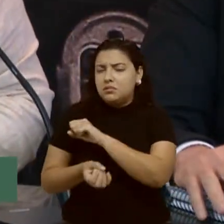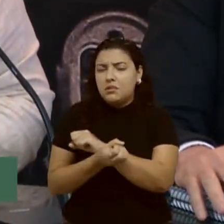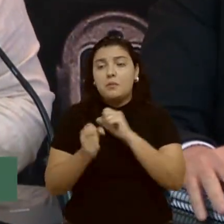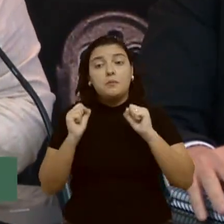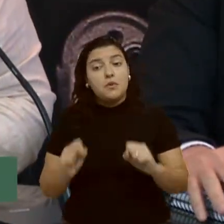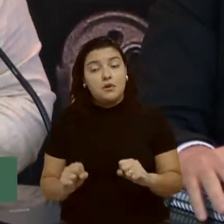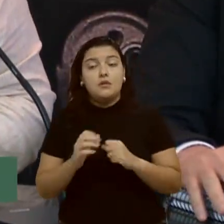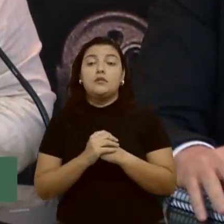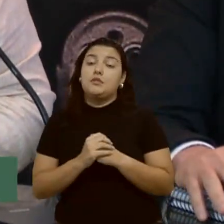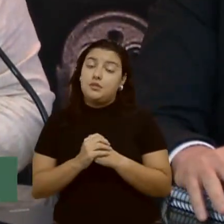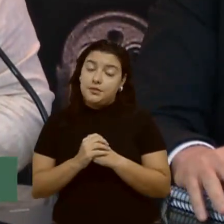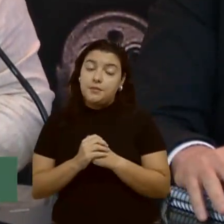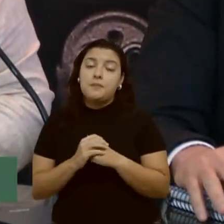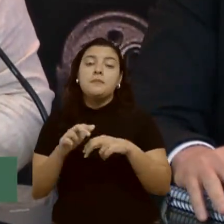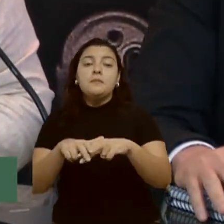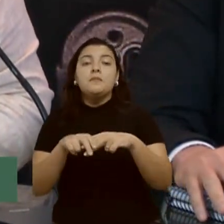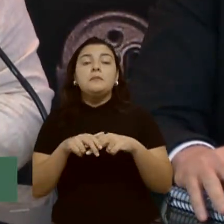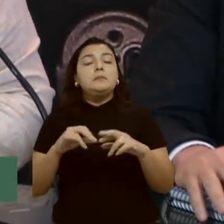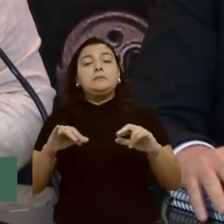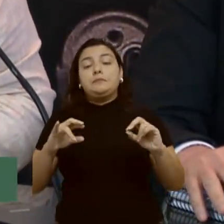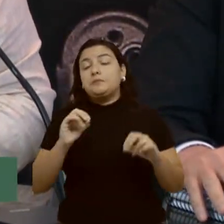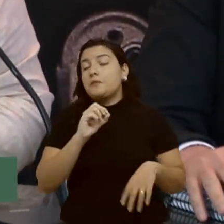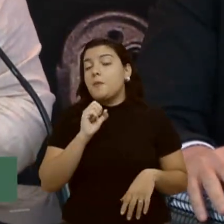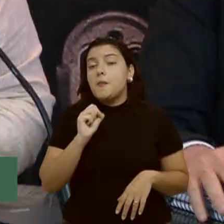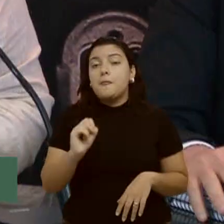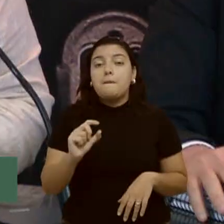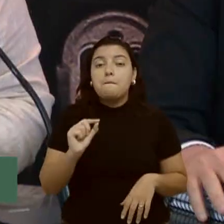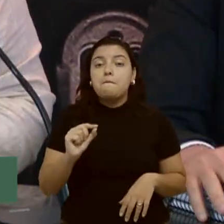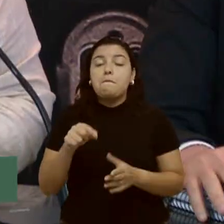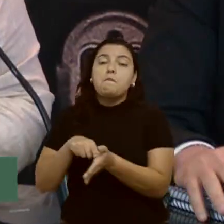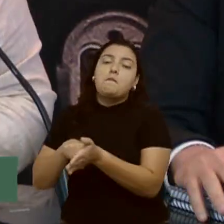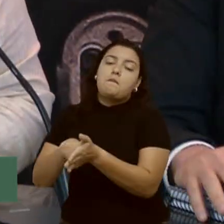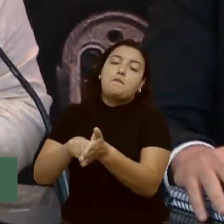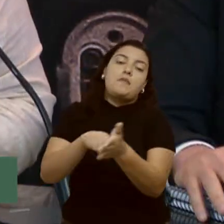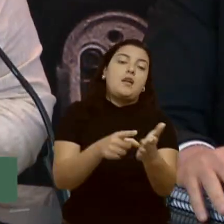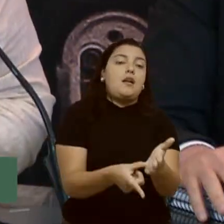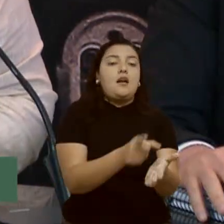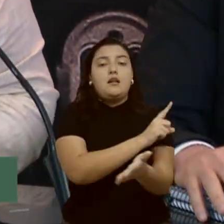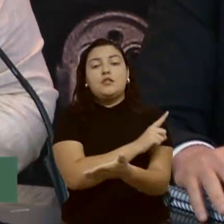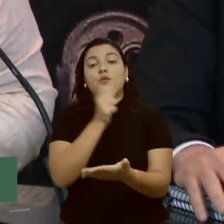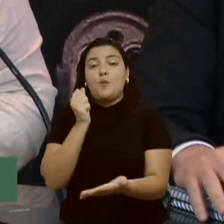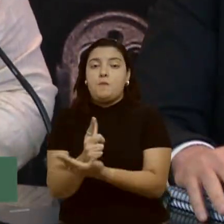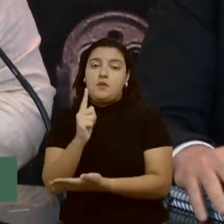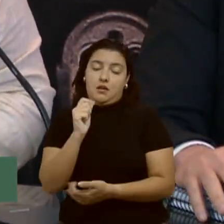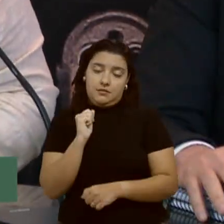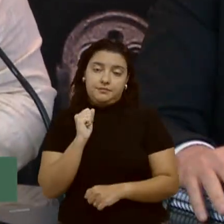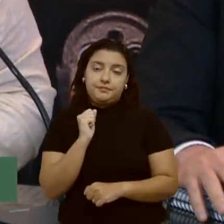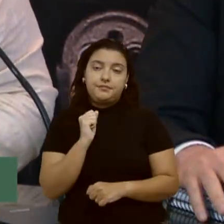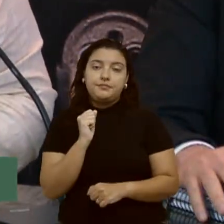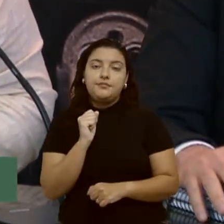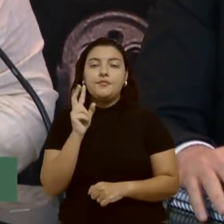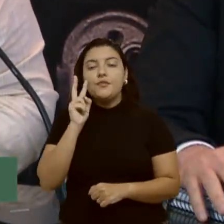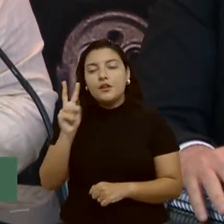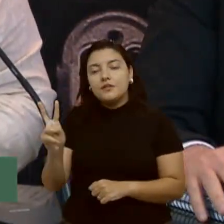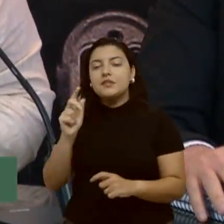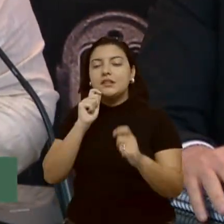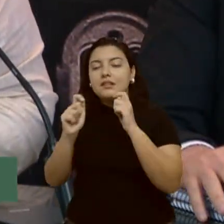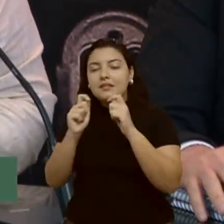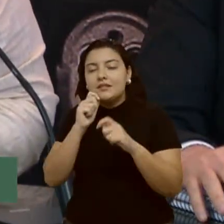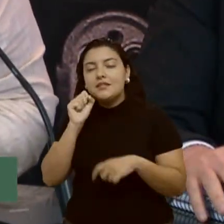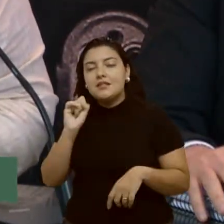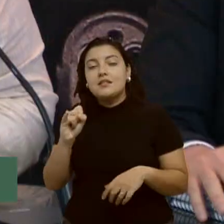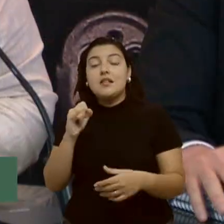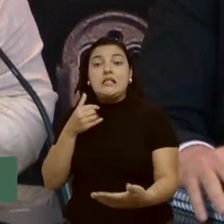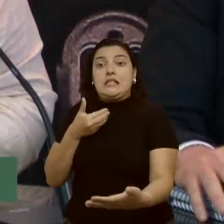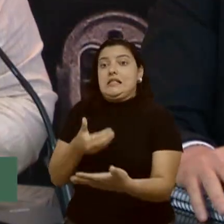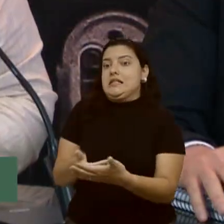também sobre isso. E, claro, que pesquisar antes de comprar. Eu até vi na entrevista que se deixar para a